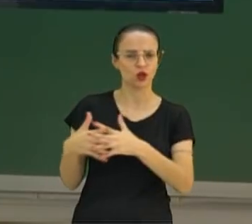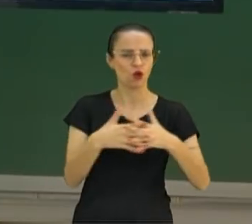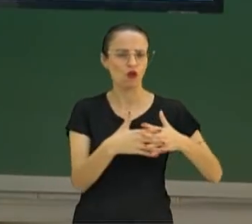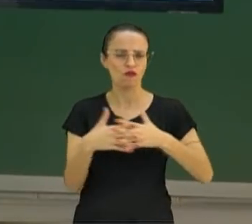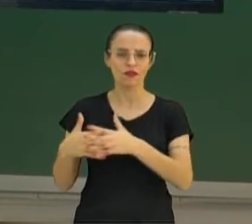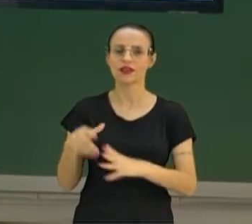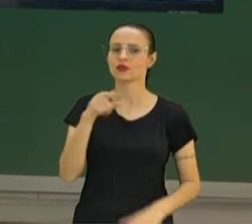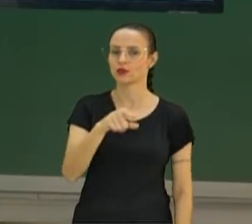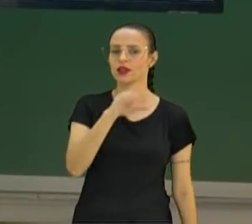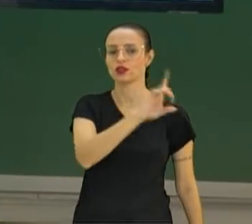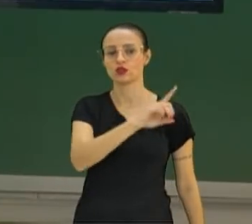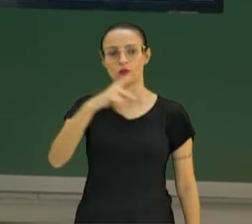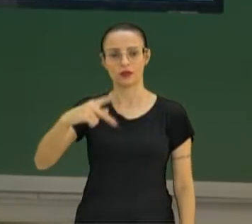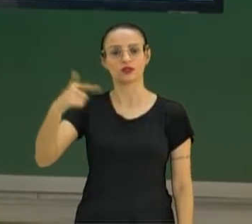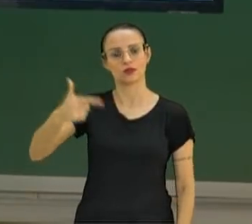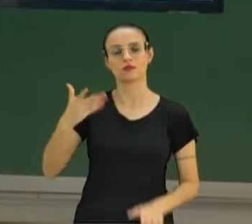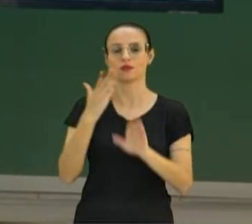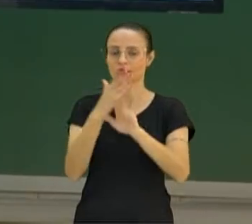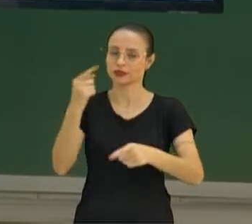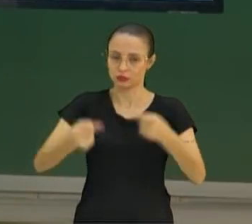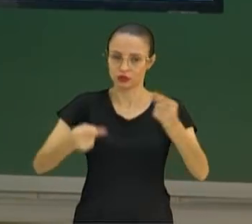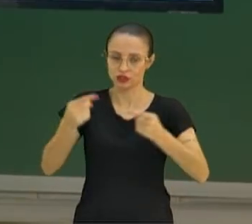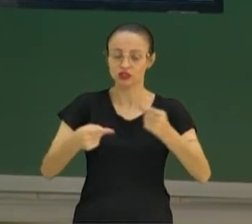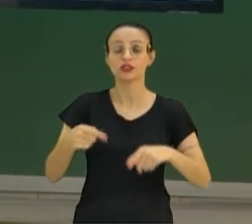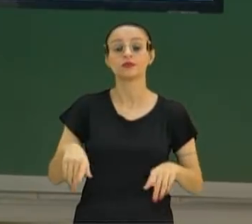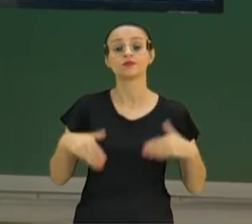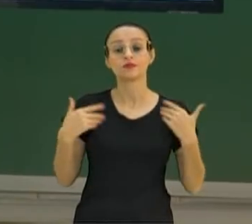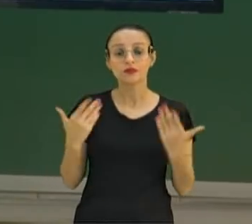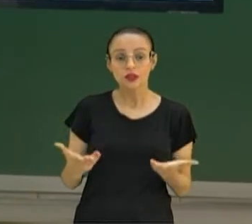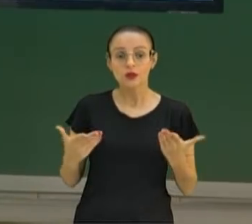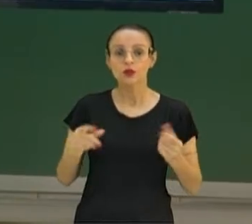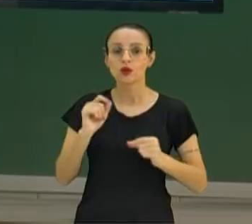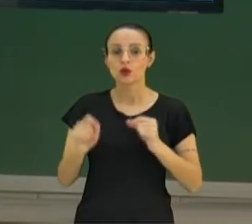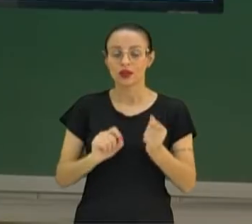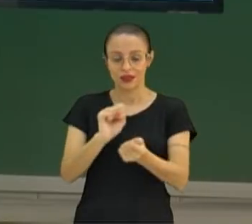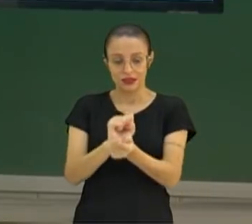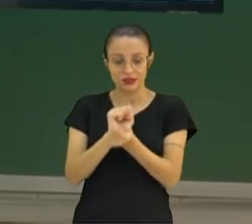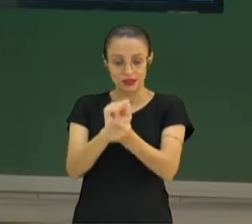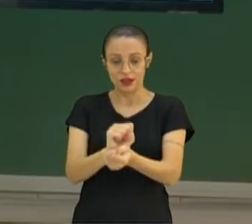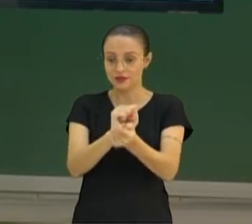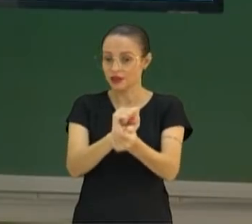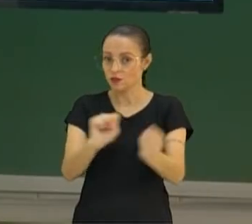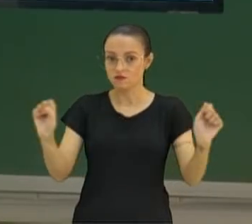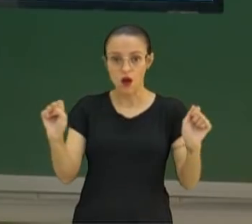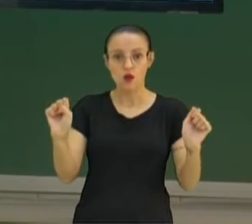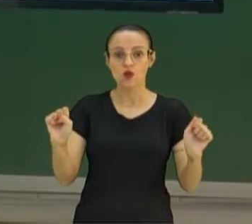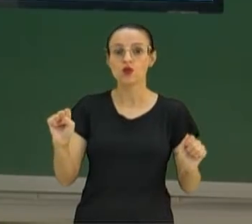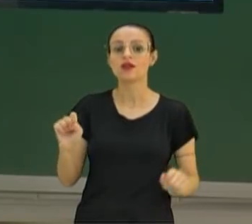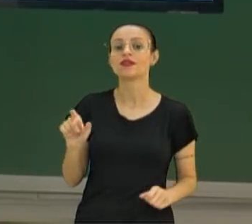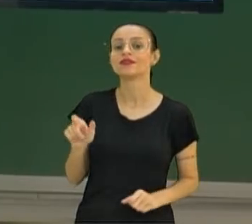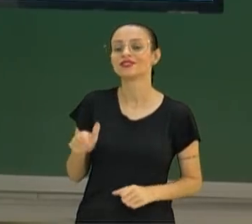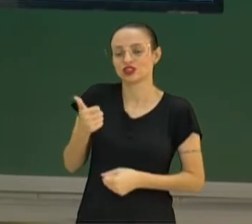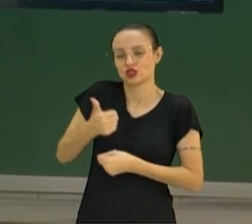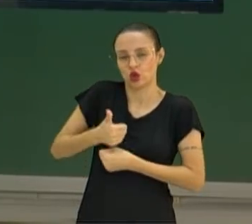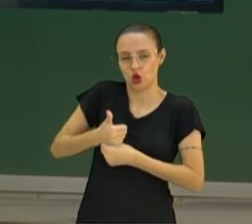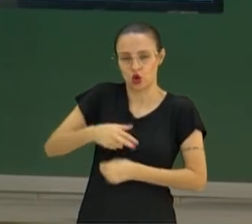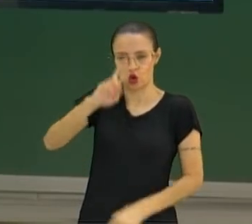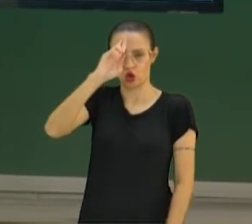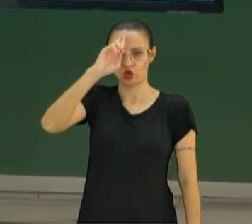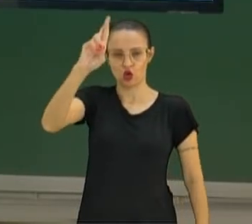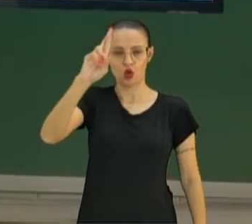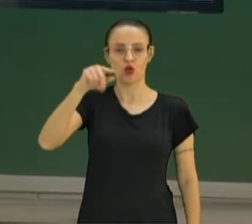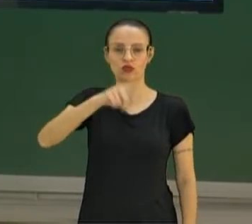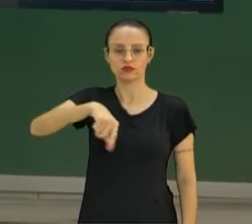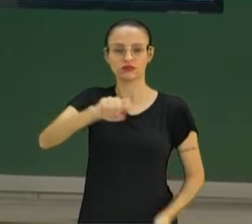Pedro II por questões políticas. Quando você tem a abolição da escravidão, os donos de escravo, principalmente da elite